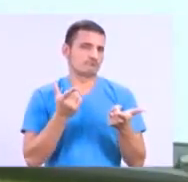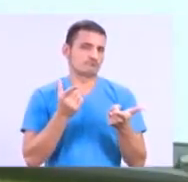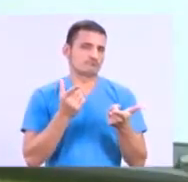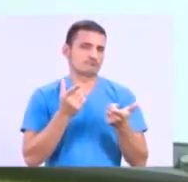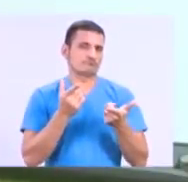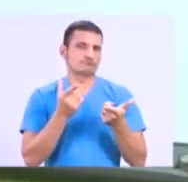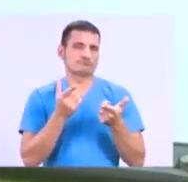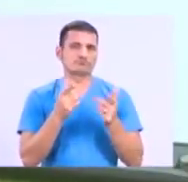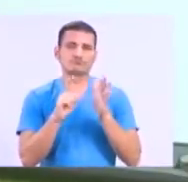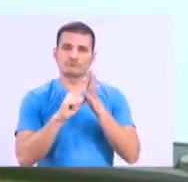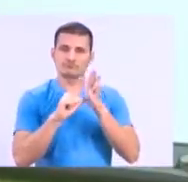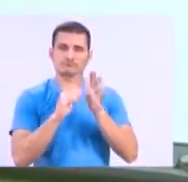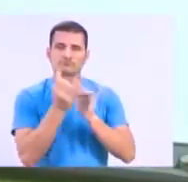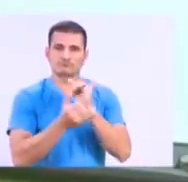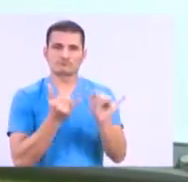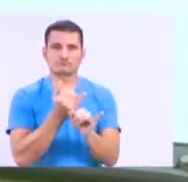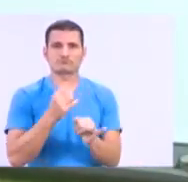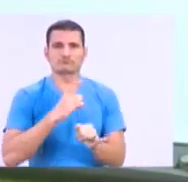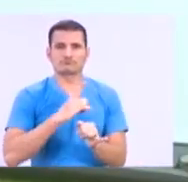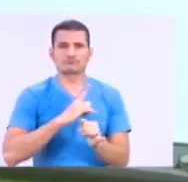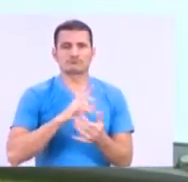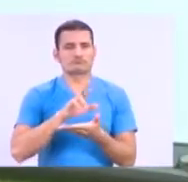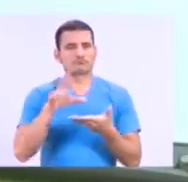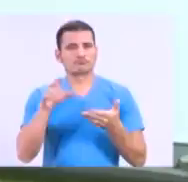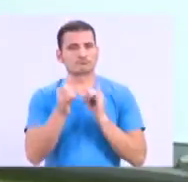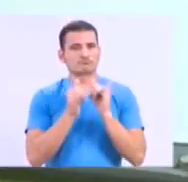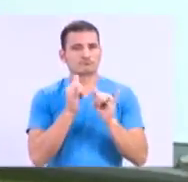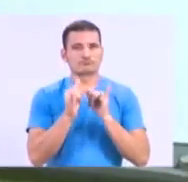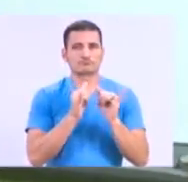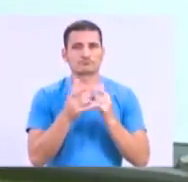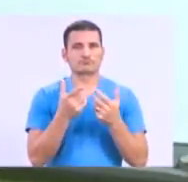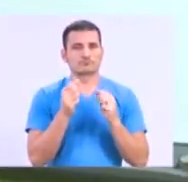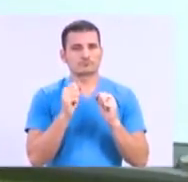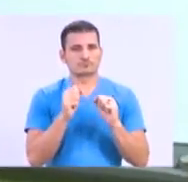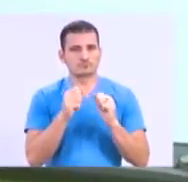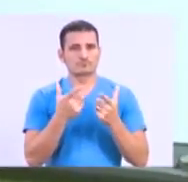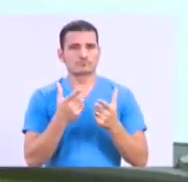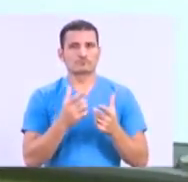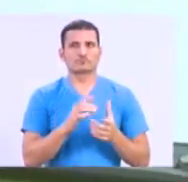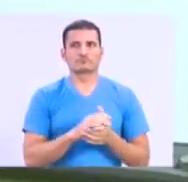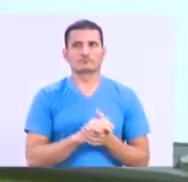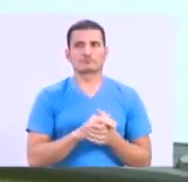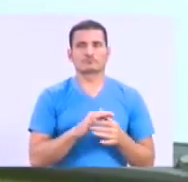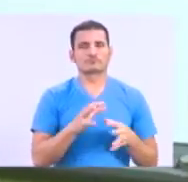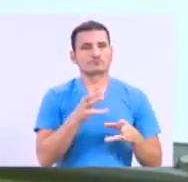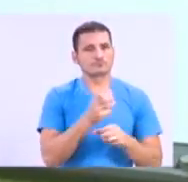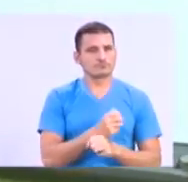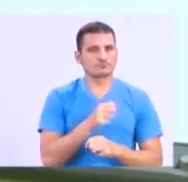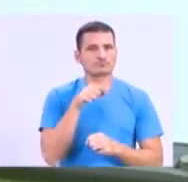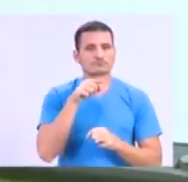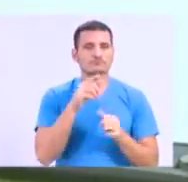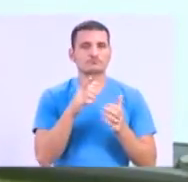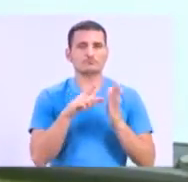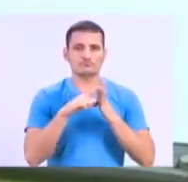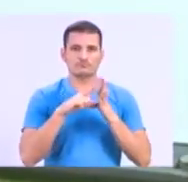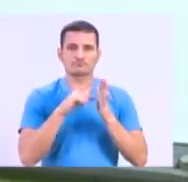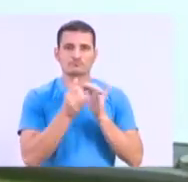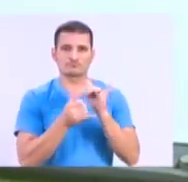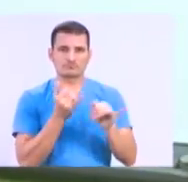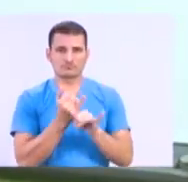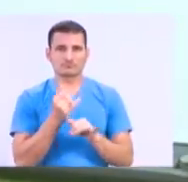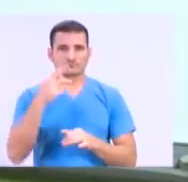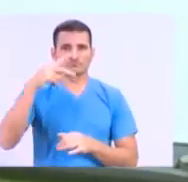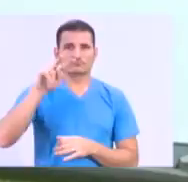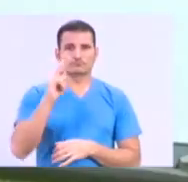temos aí diversas informações em que podem ser processadas, né, numa loja virtual. E o PHP está aí